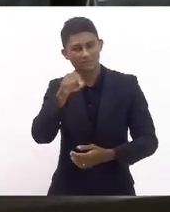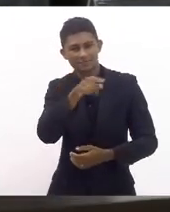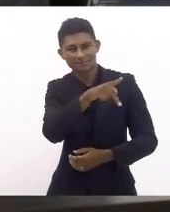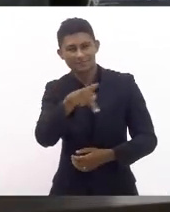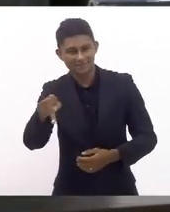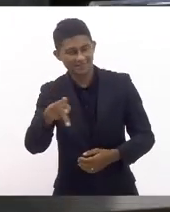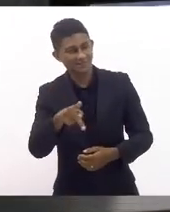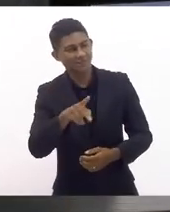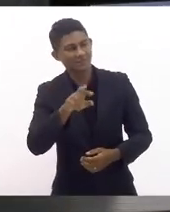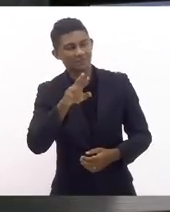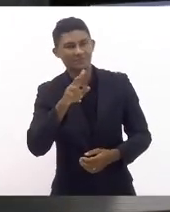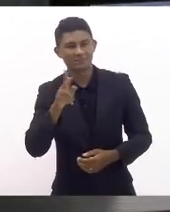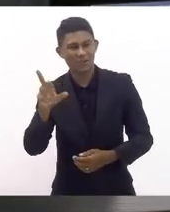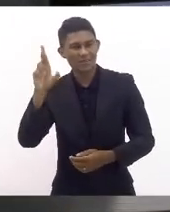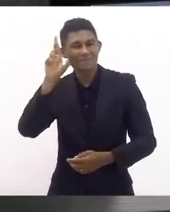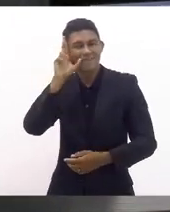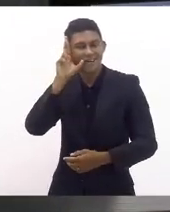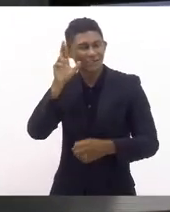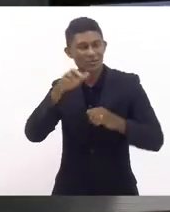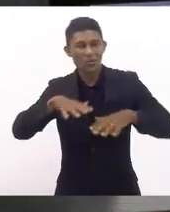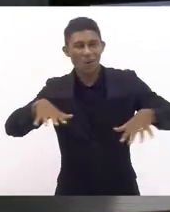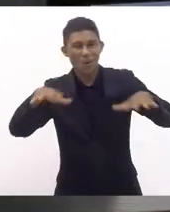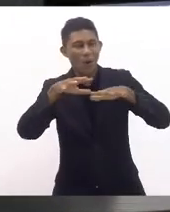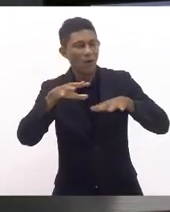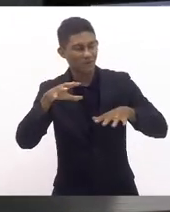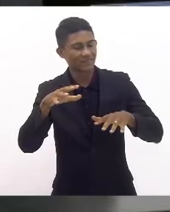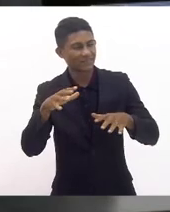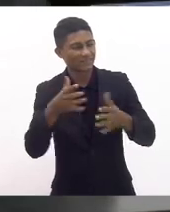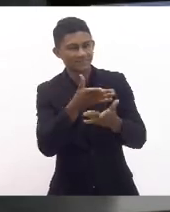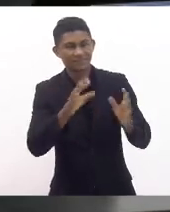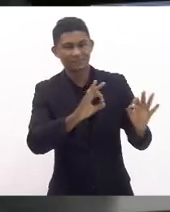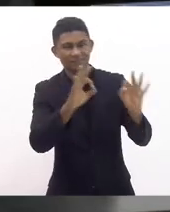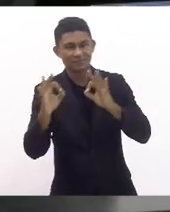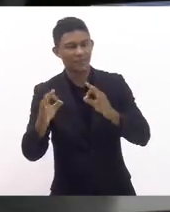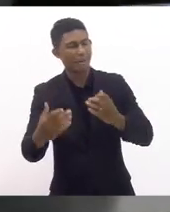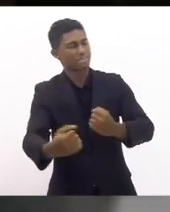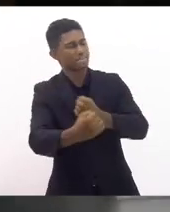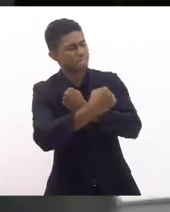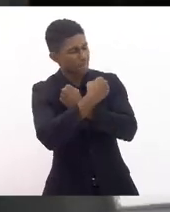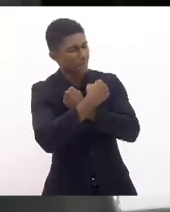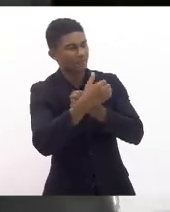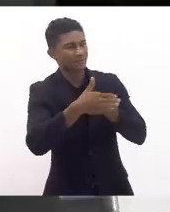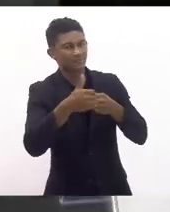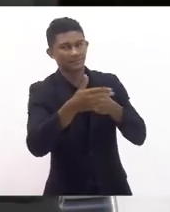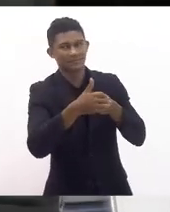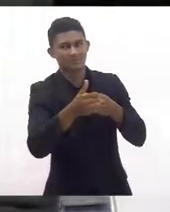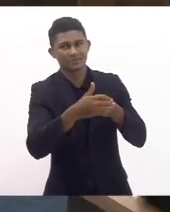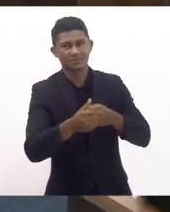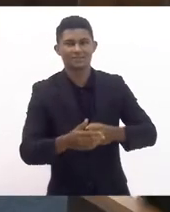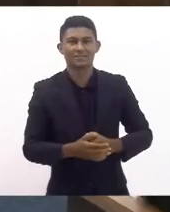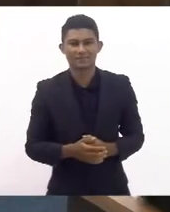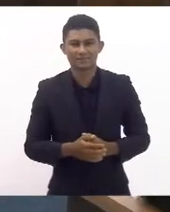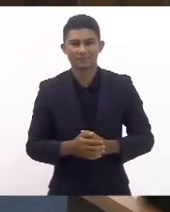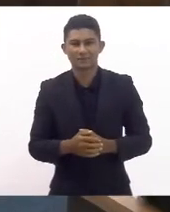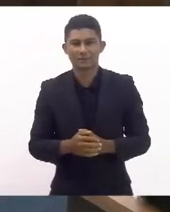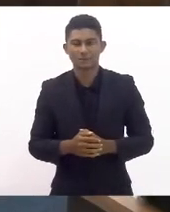nos ouvem. Nelson, fica com meu forte e carinhoso abraço. Cadê as saudações, Vascaína?